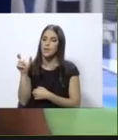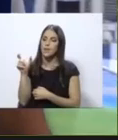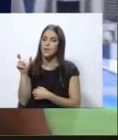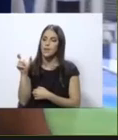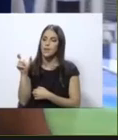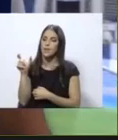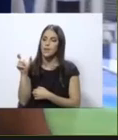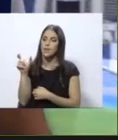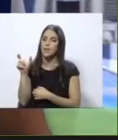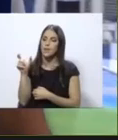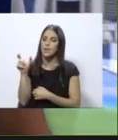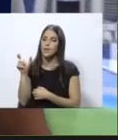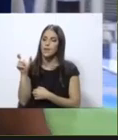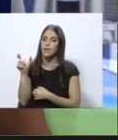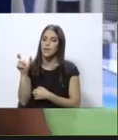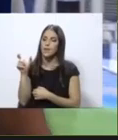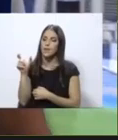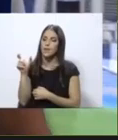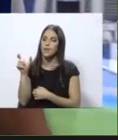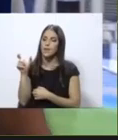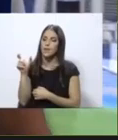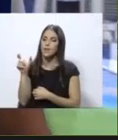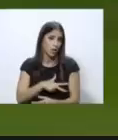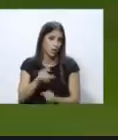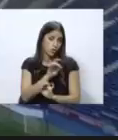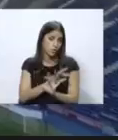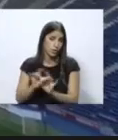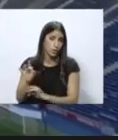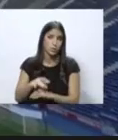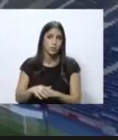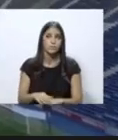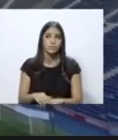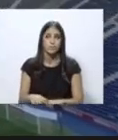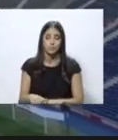como estrear-se na Liga dos Campeões.